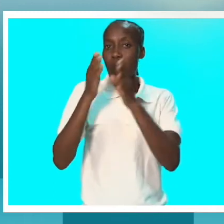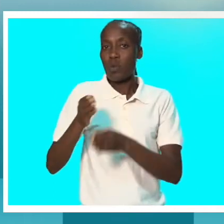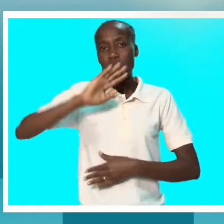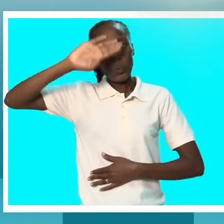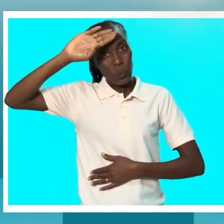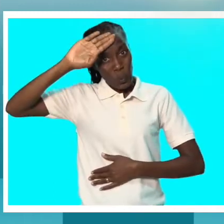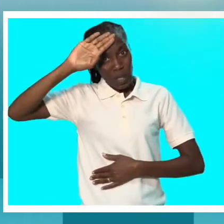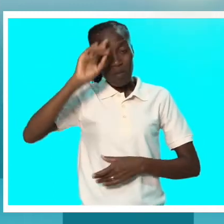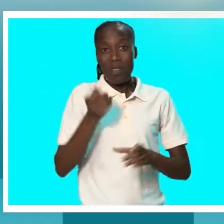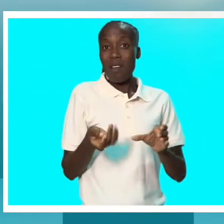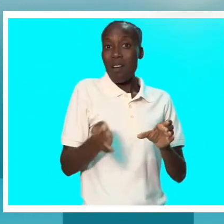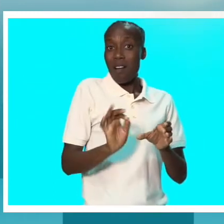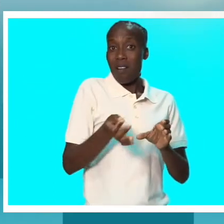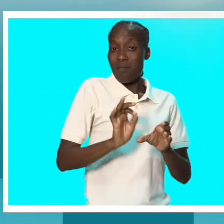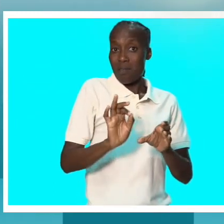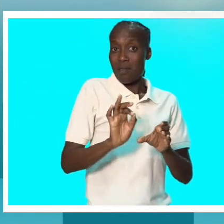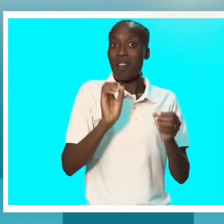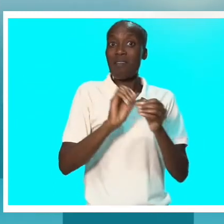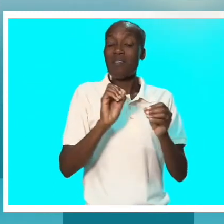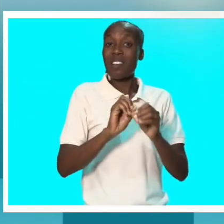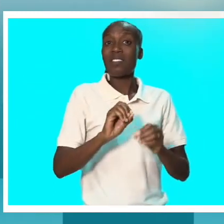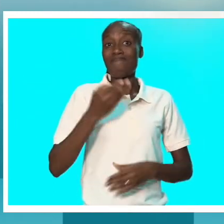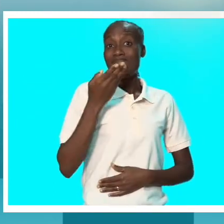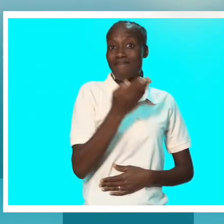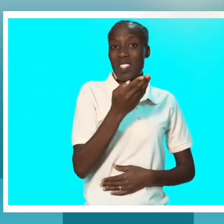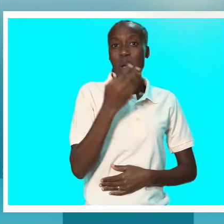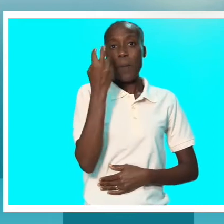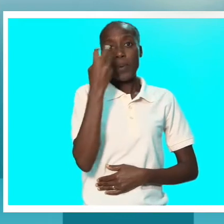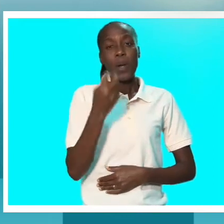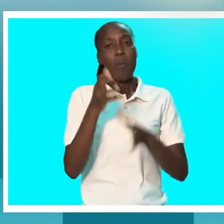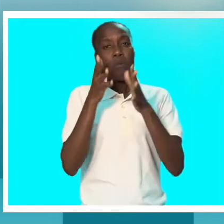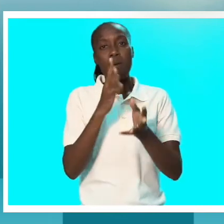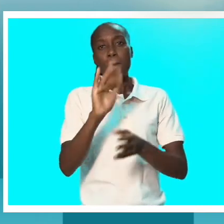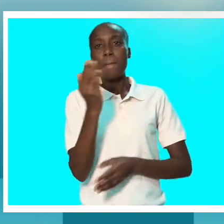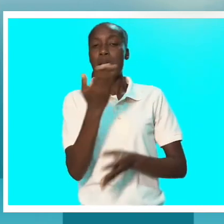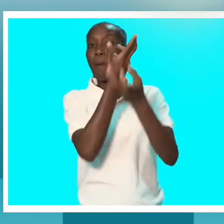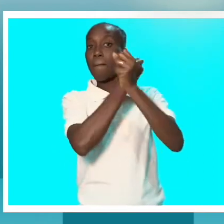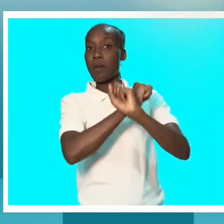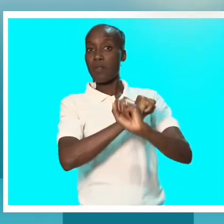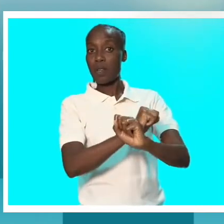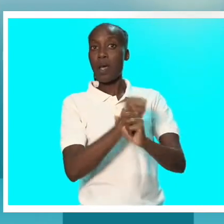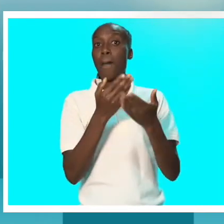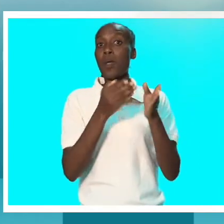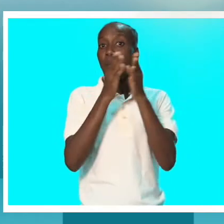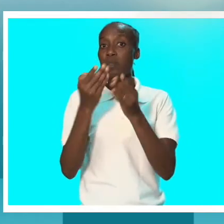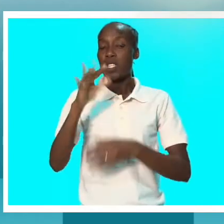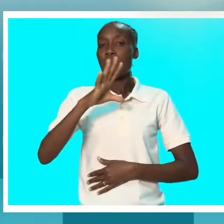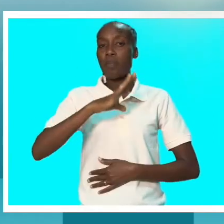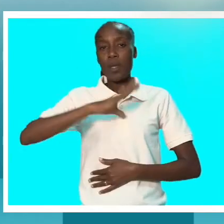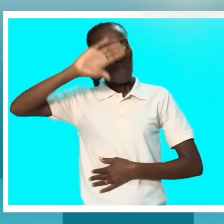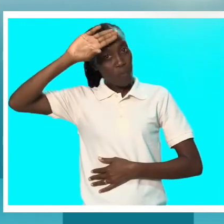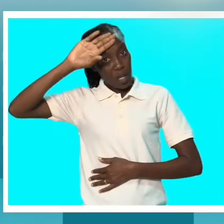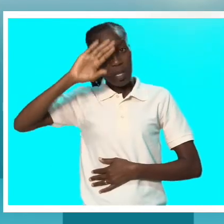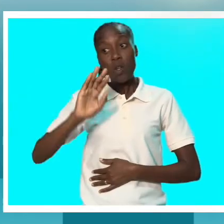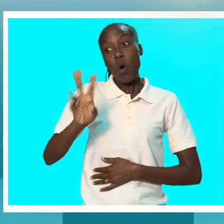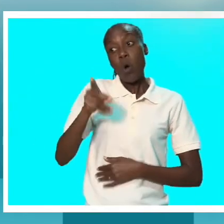a diabetes militares. Desta forma, adotar estratégias para prevenir. Para os que já têm a